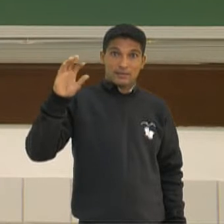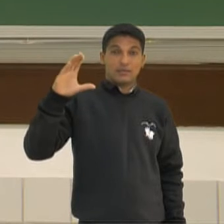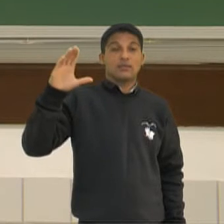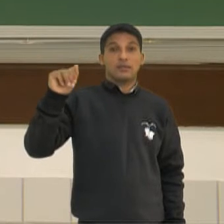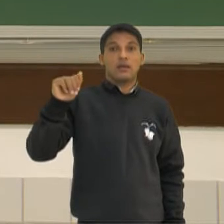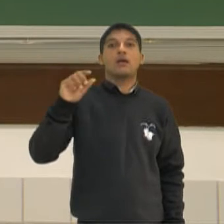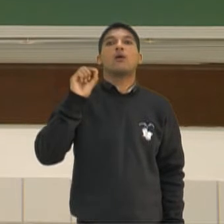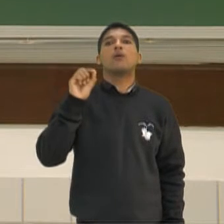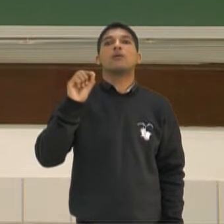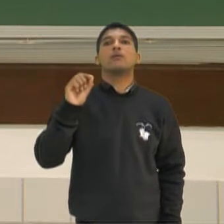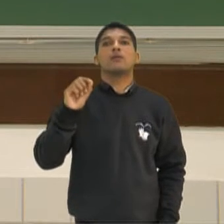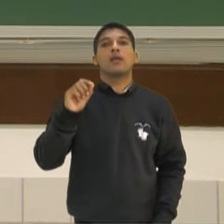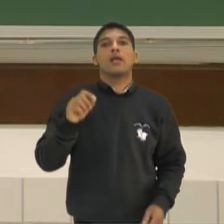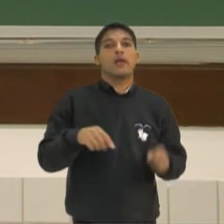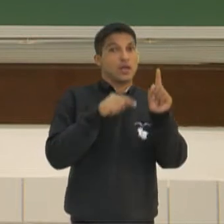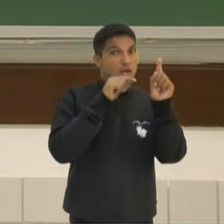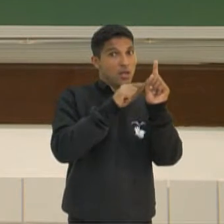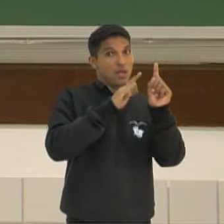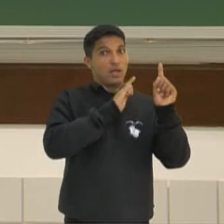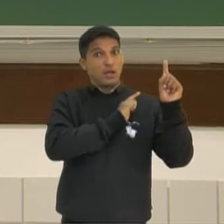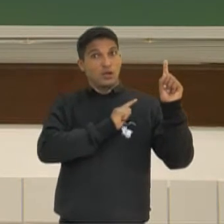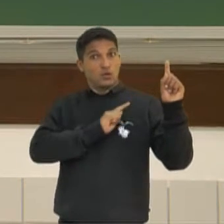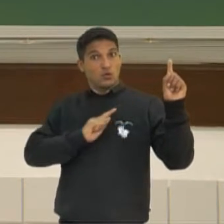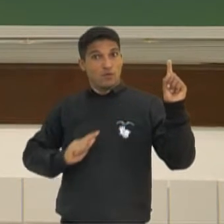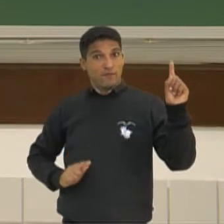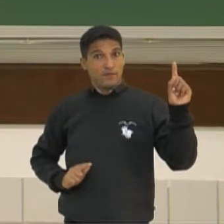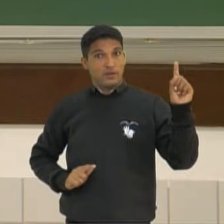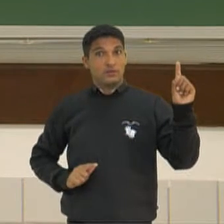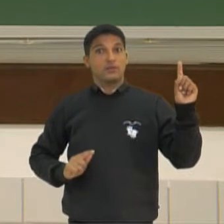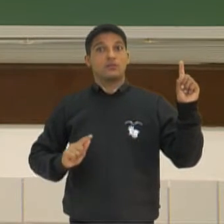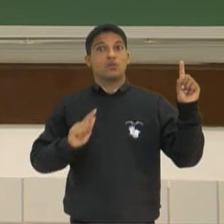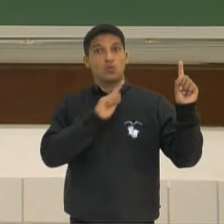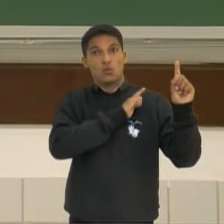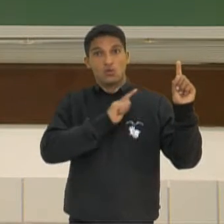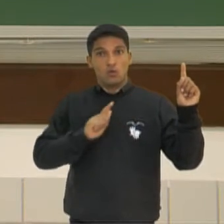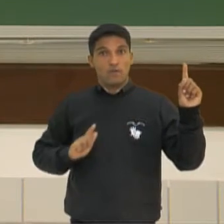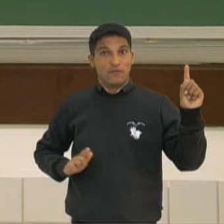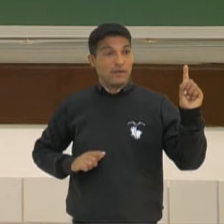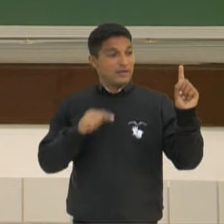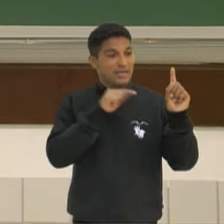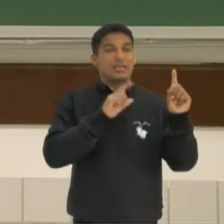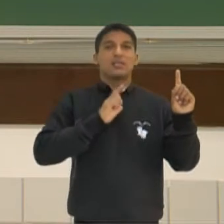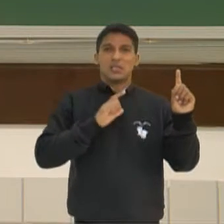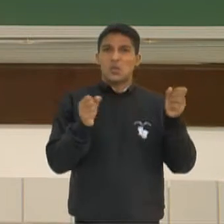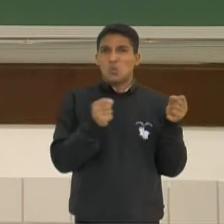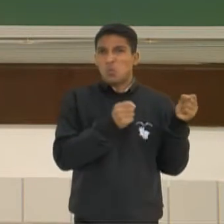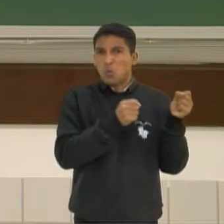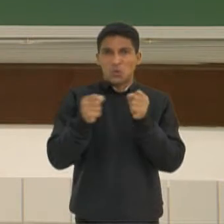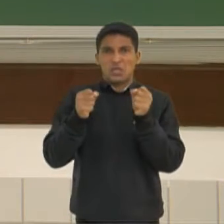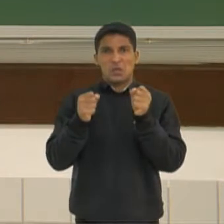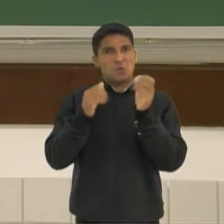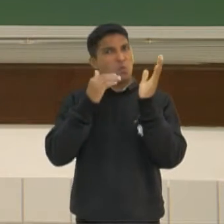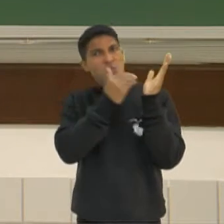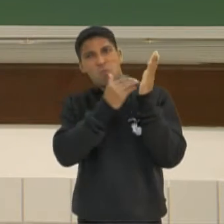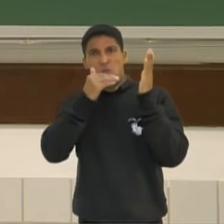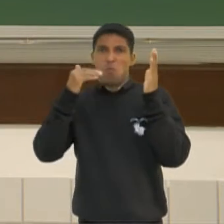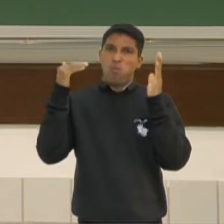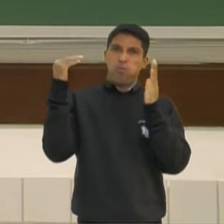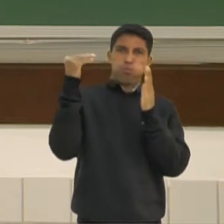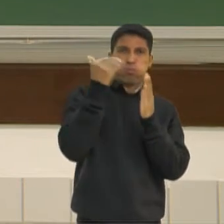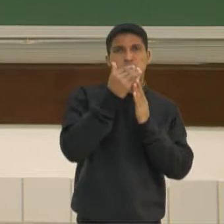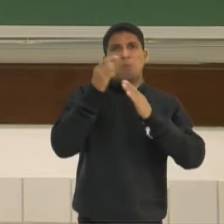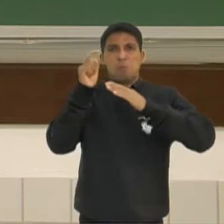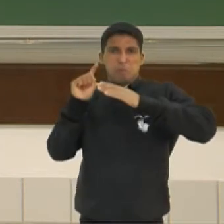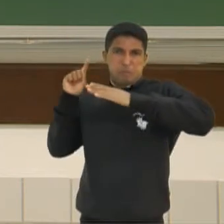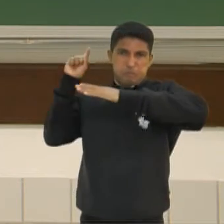califa, que vai acabar, ele tem um poder absoluto, é ele quem determina de uma